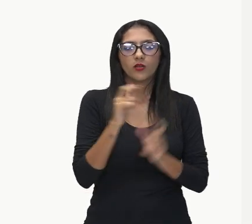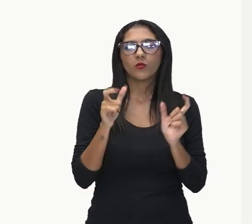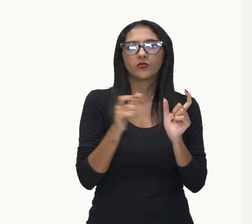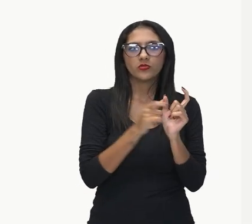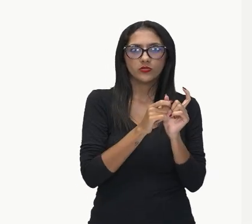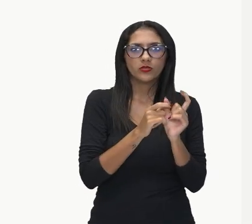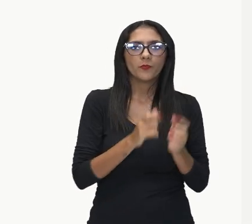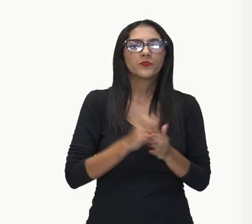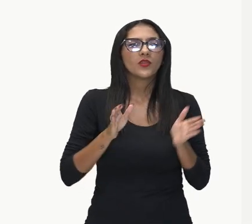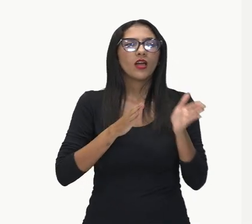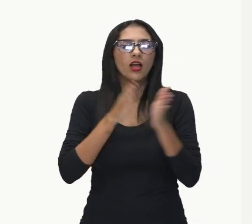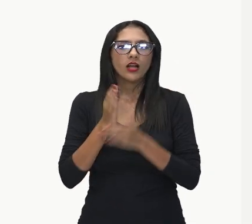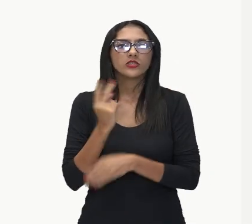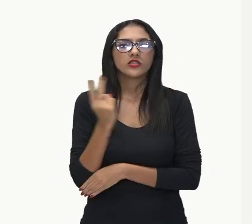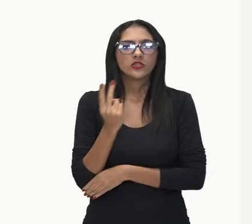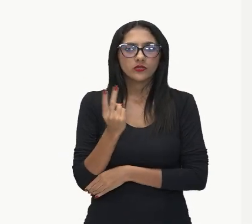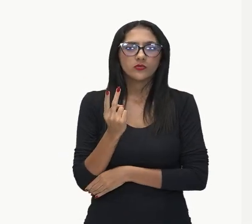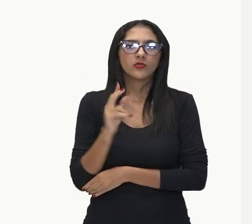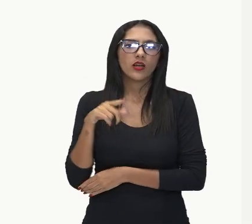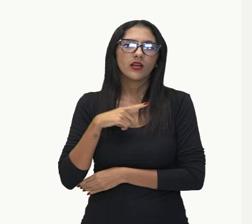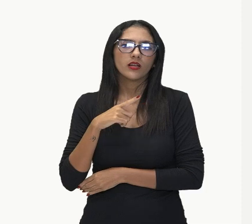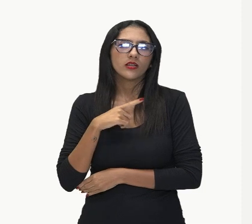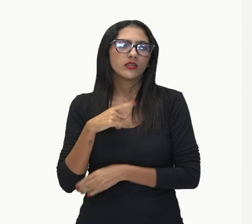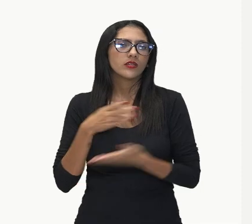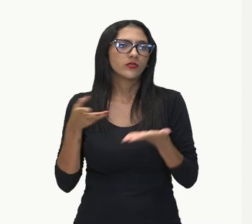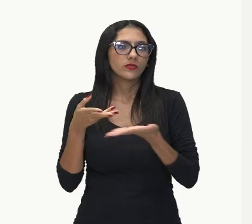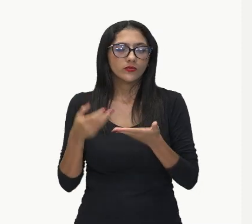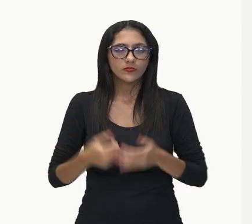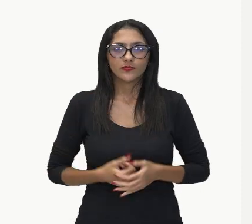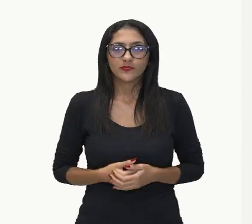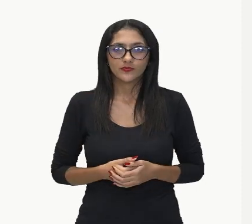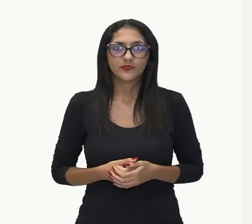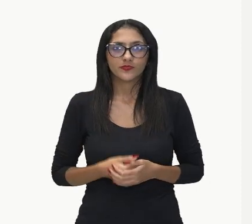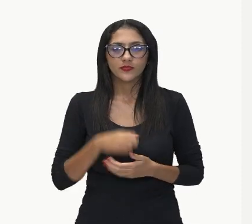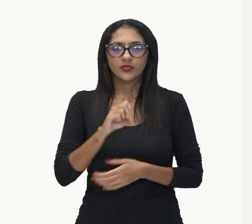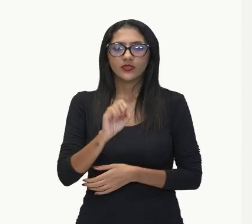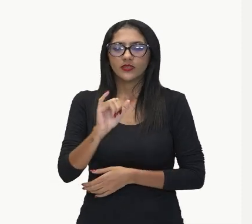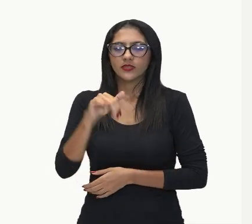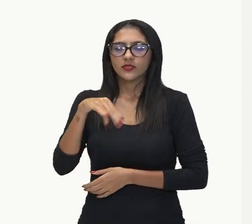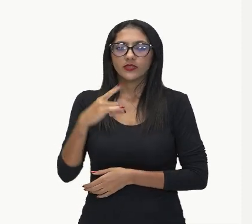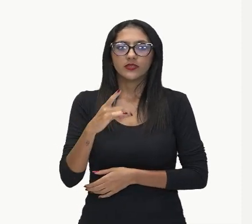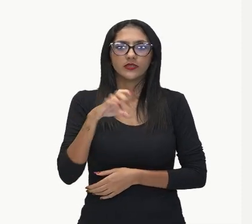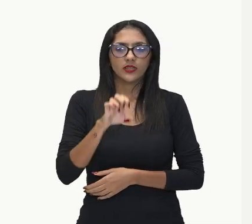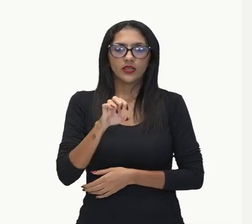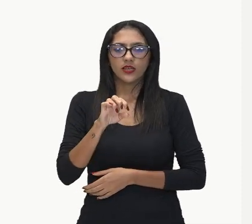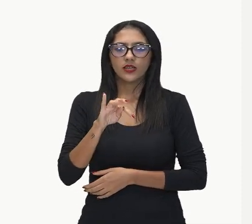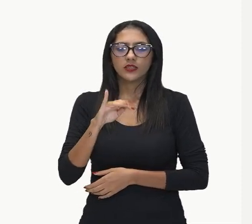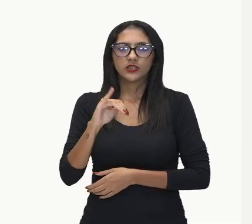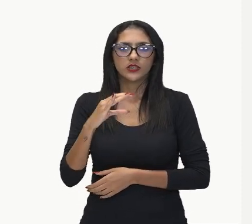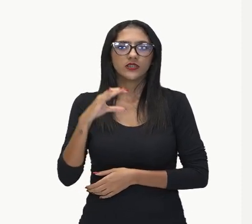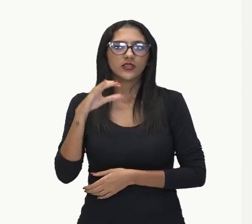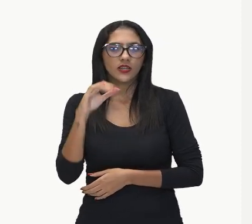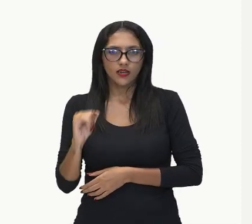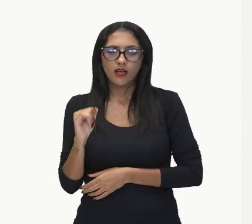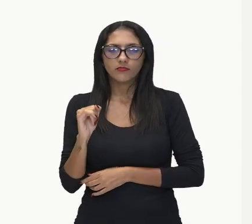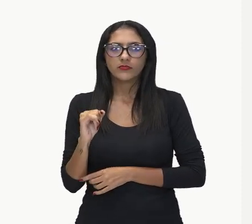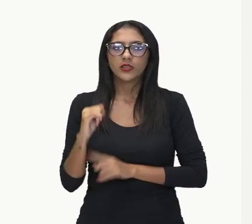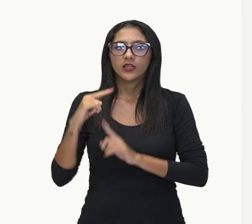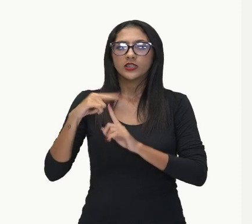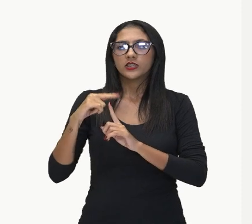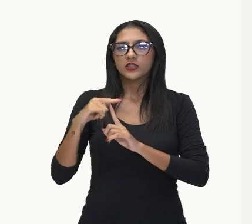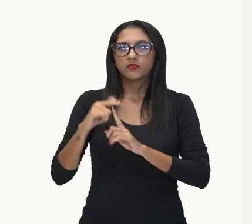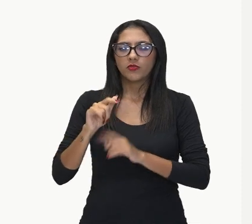segunda oração será uma oração coordenada sindética adversativa,